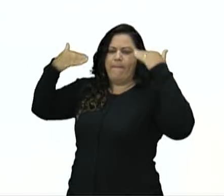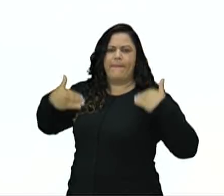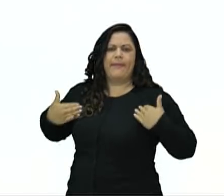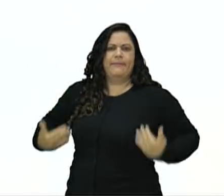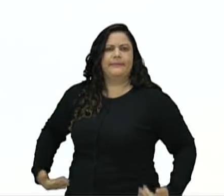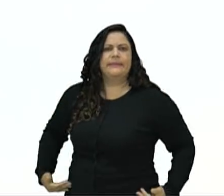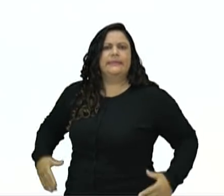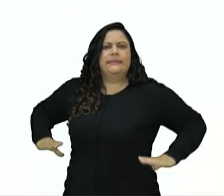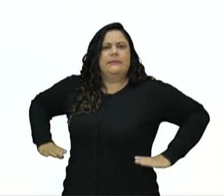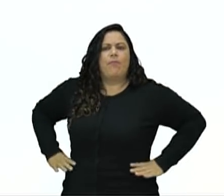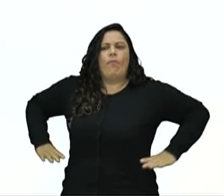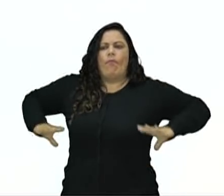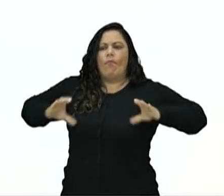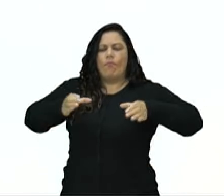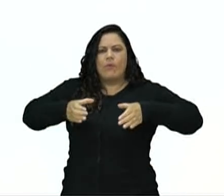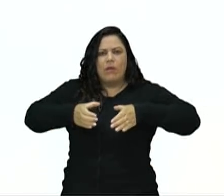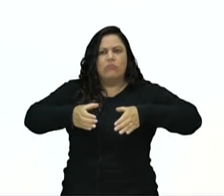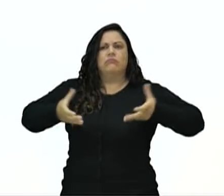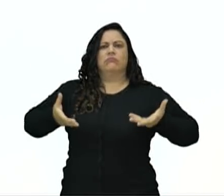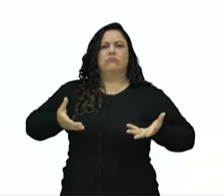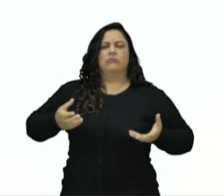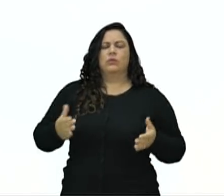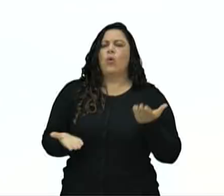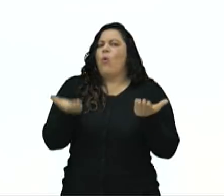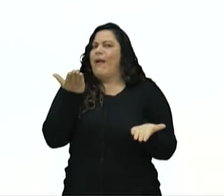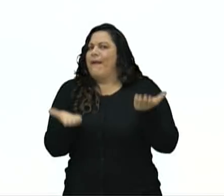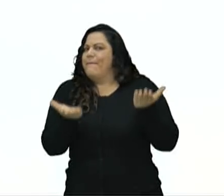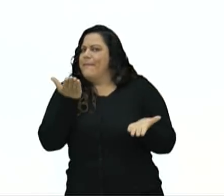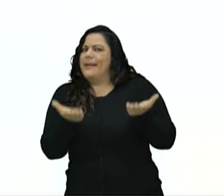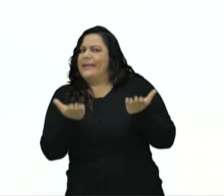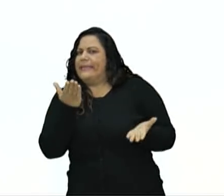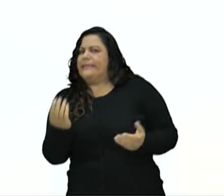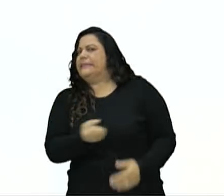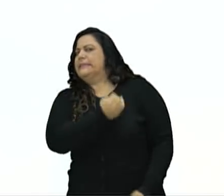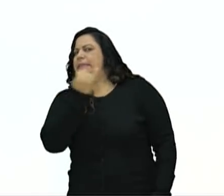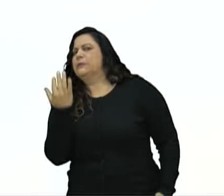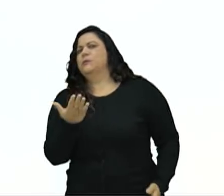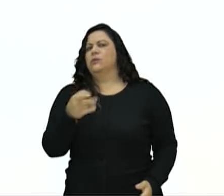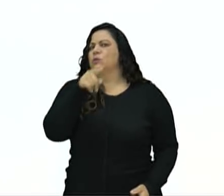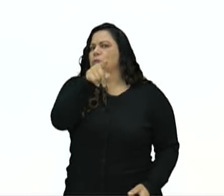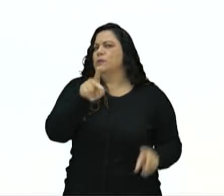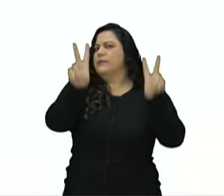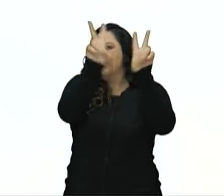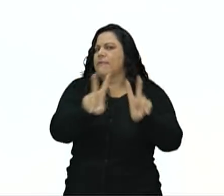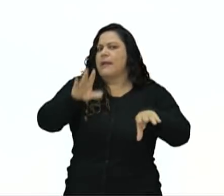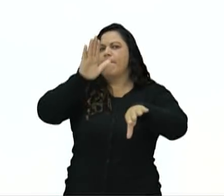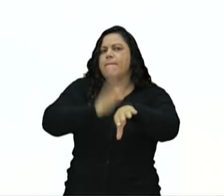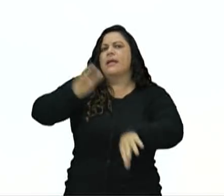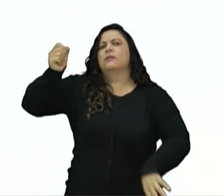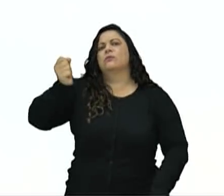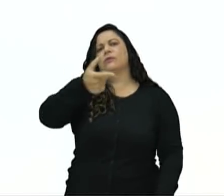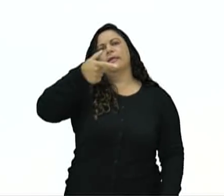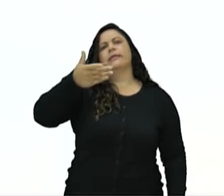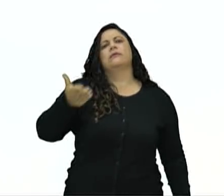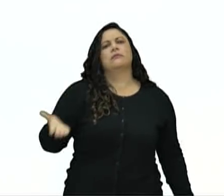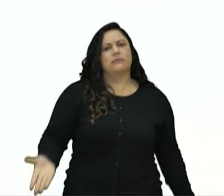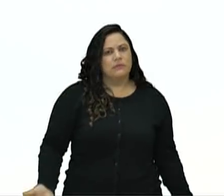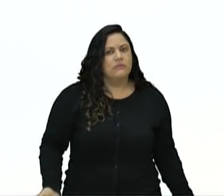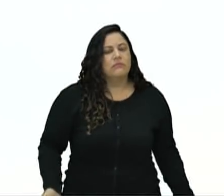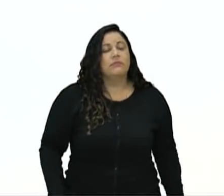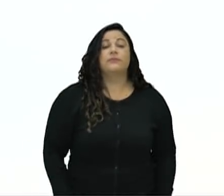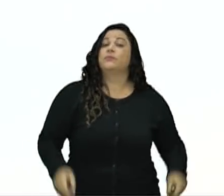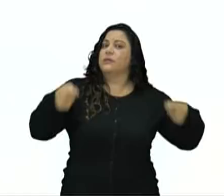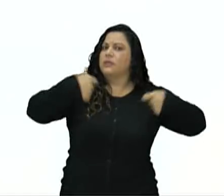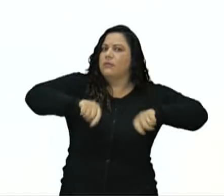sua cintura ou pelos números na balança. Você vale muito mais do que isso. Você precisa ver